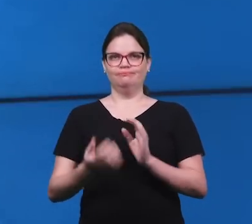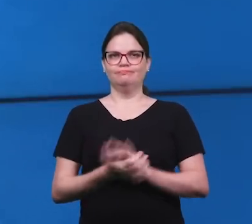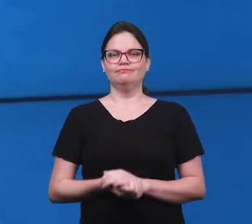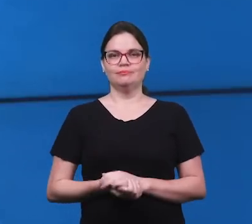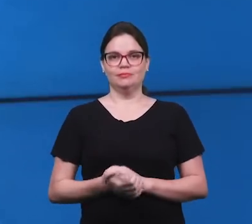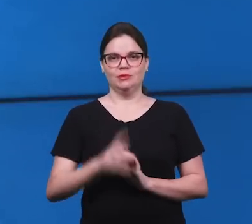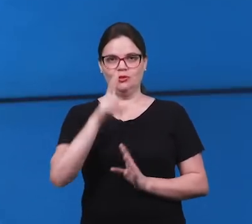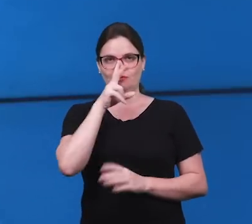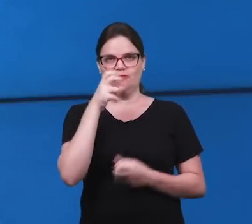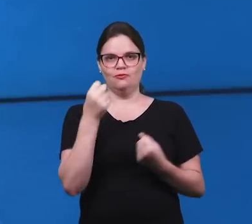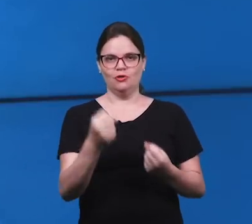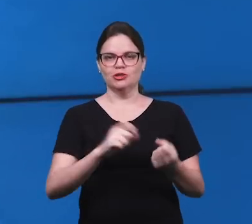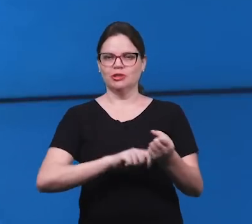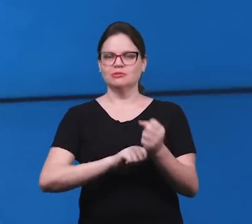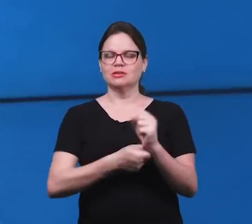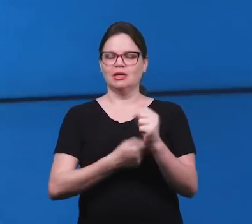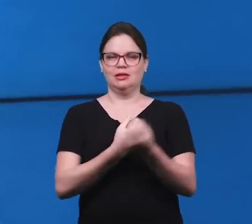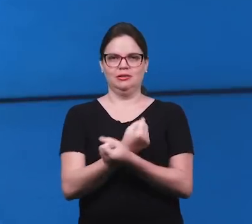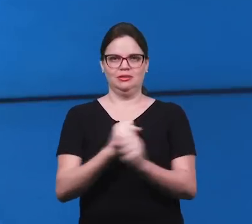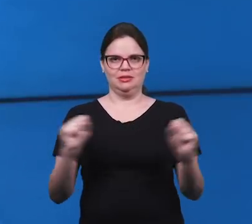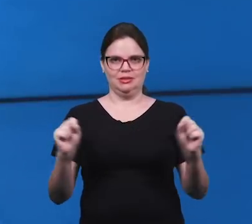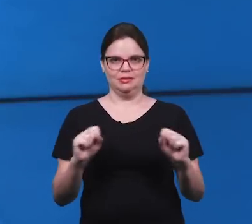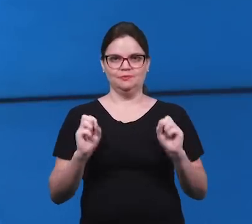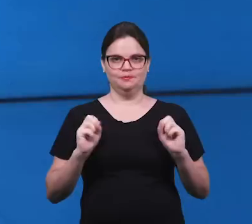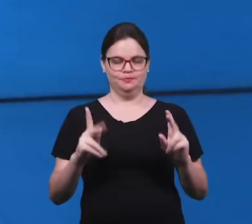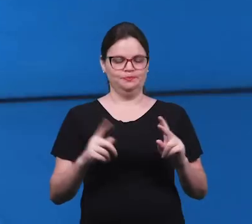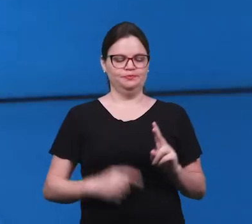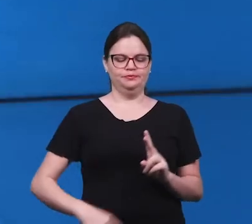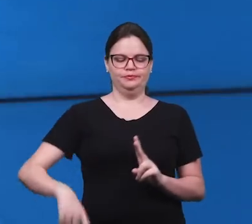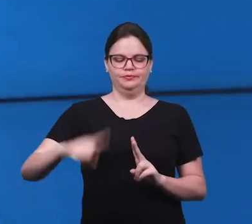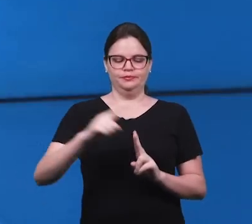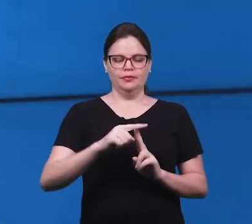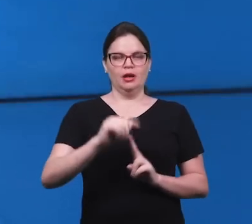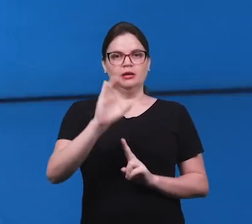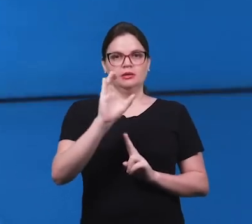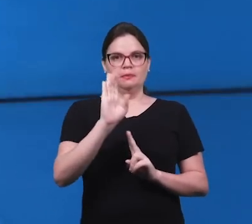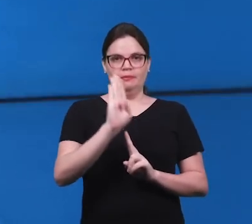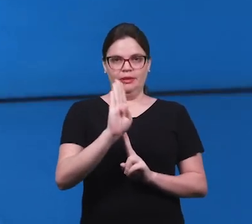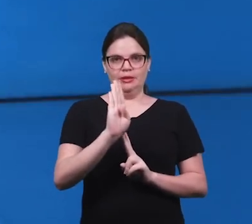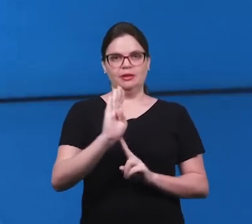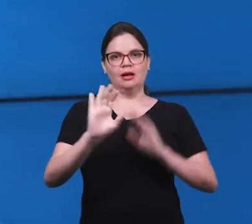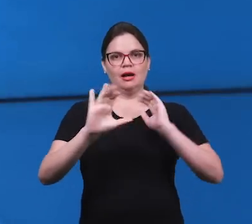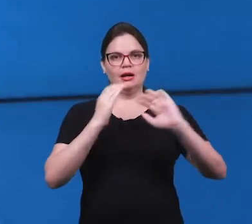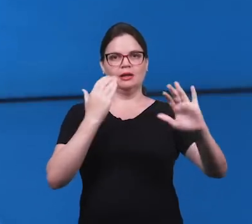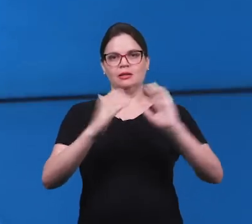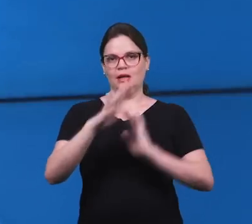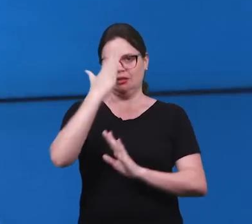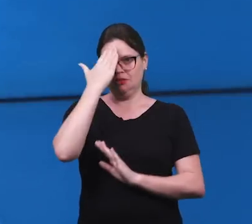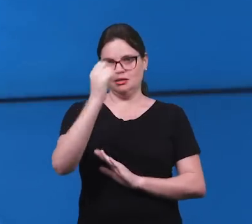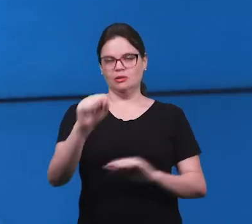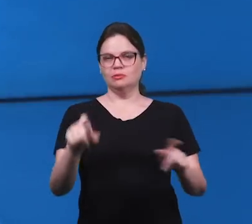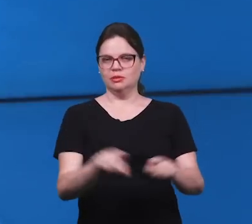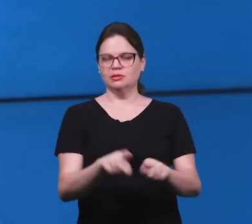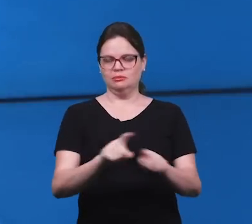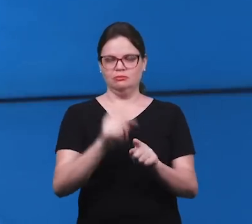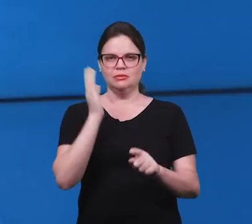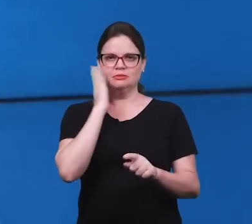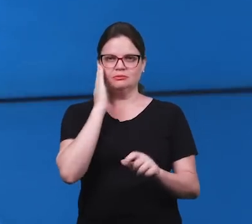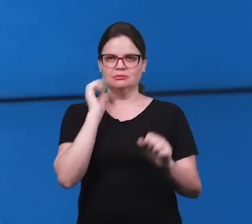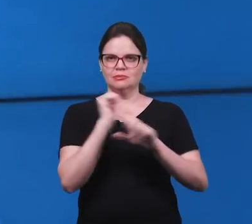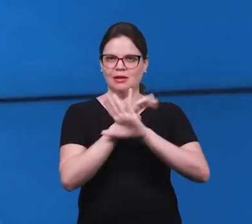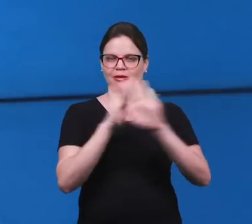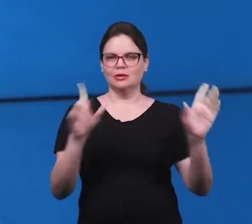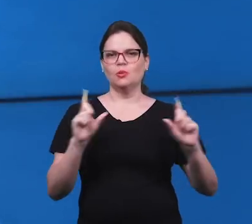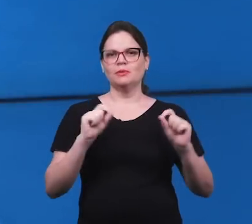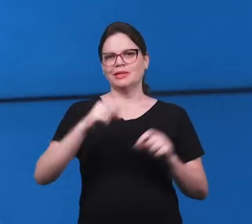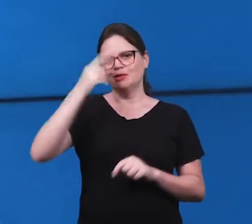coisa há, é o enigma, né, de Sansão. E também no livro de Cantares de Salomão, muito bem colocado pelo nosso irmão, que é